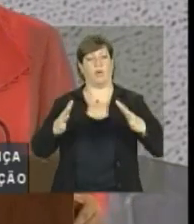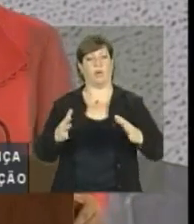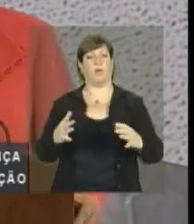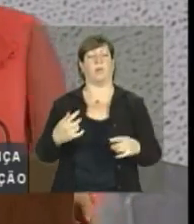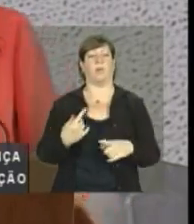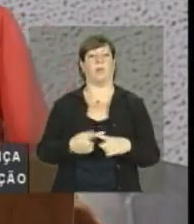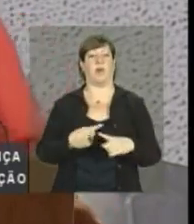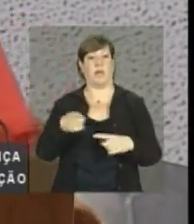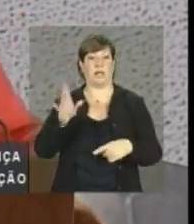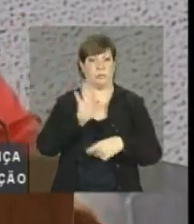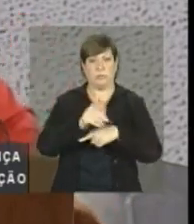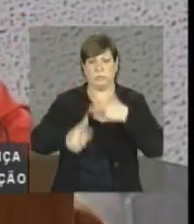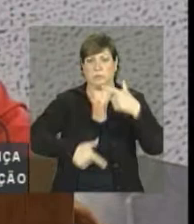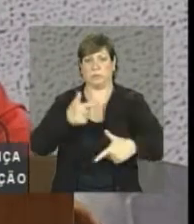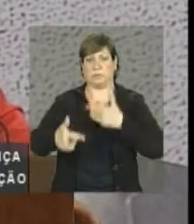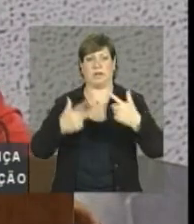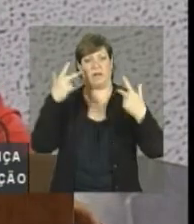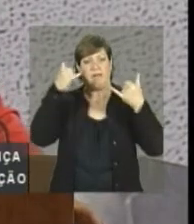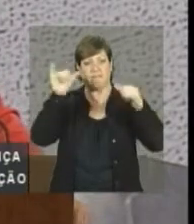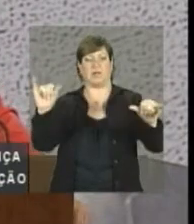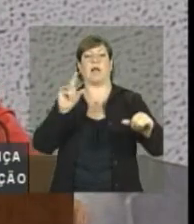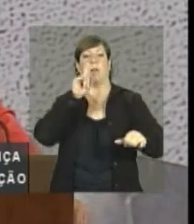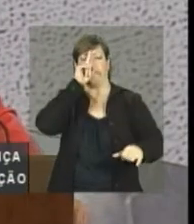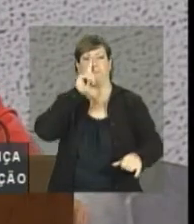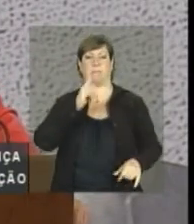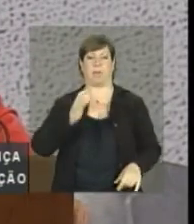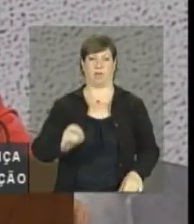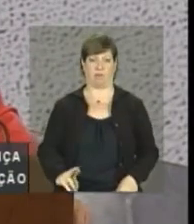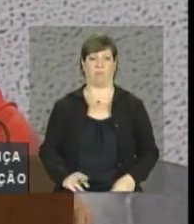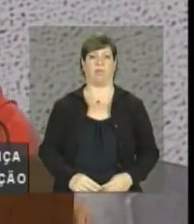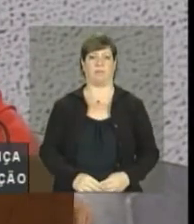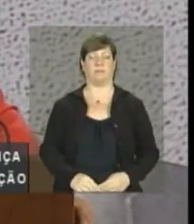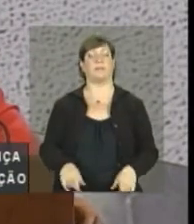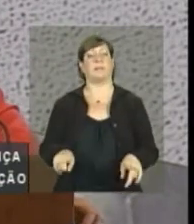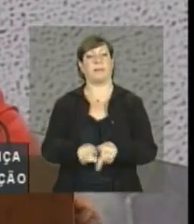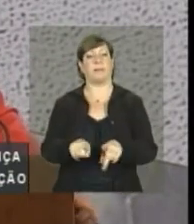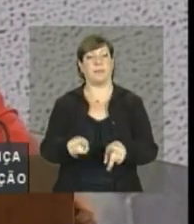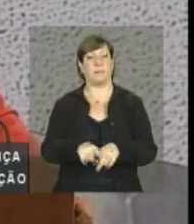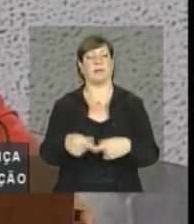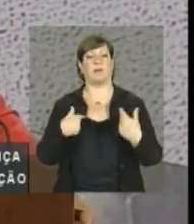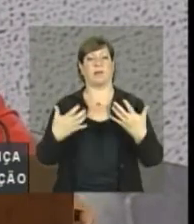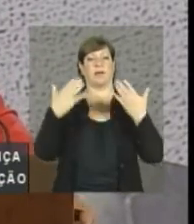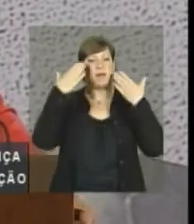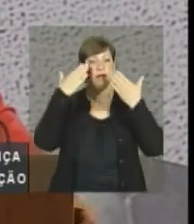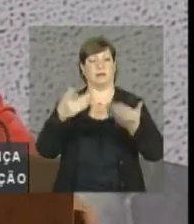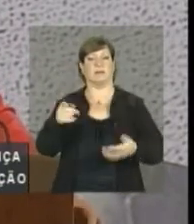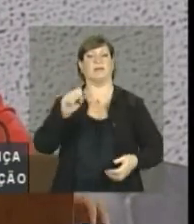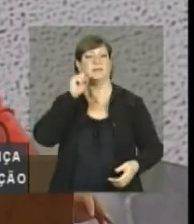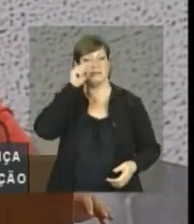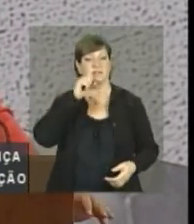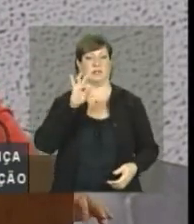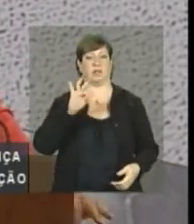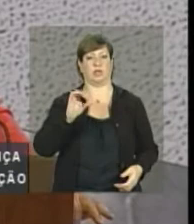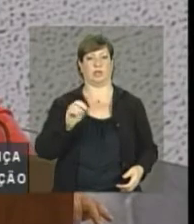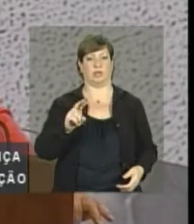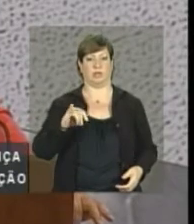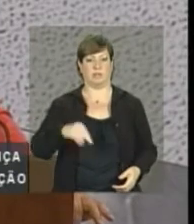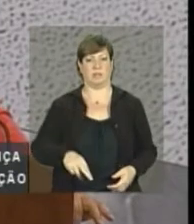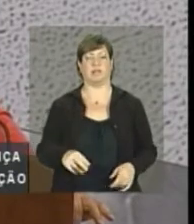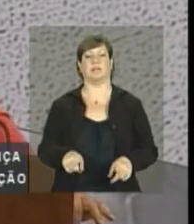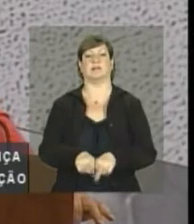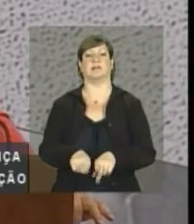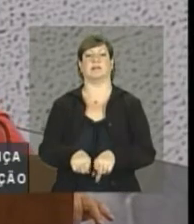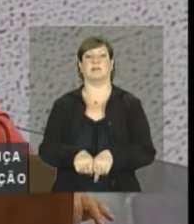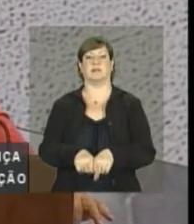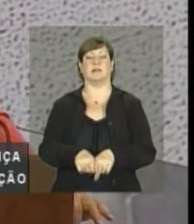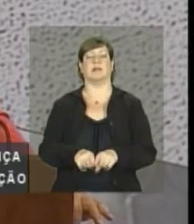Energia. Ao mesmo tempo, eu agradeço também ao senador Torinho o fato de ter tido,